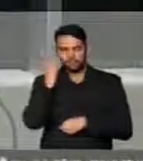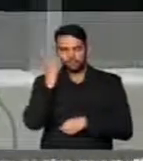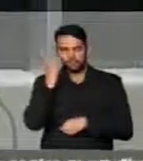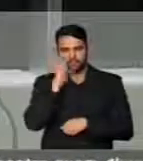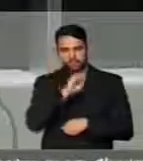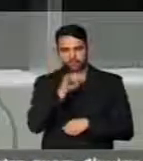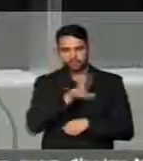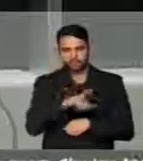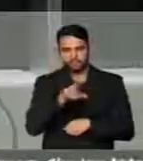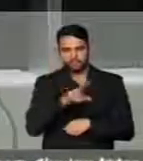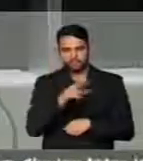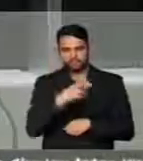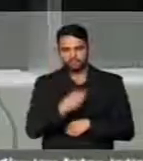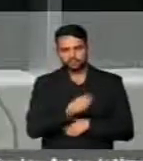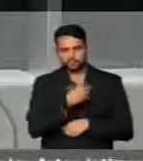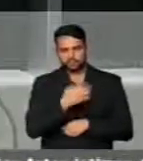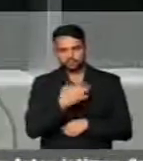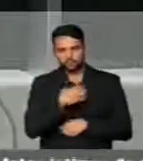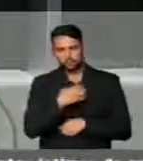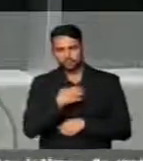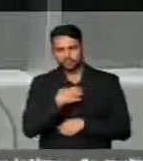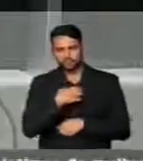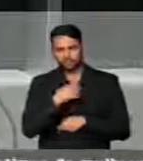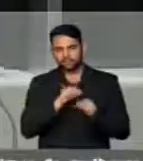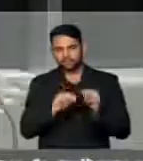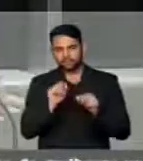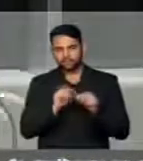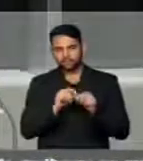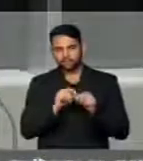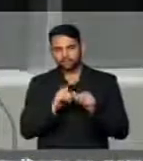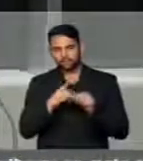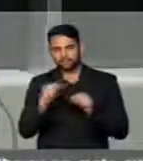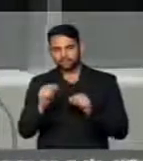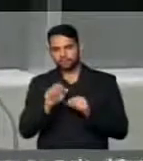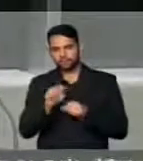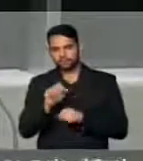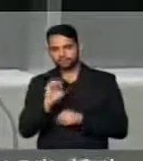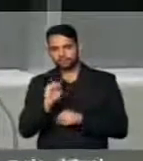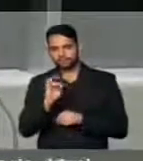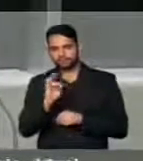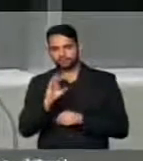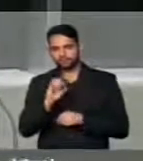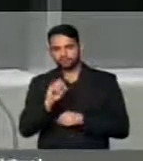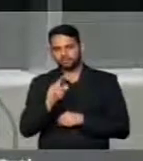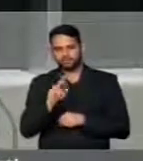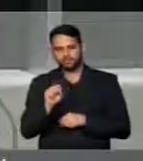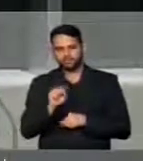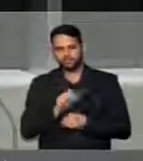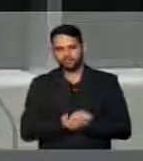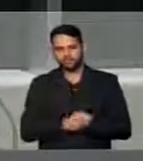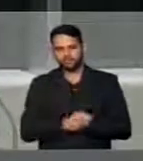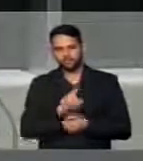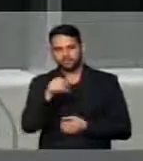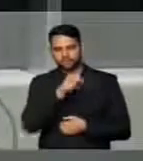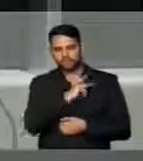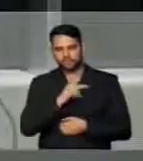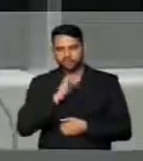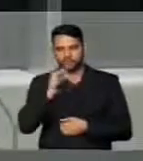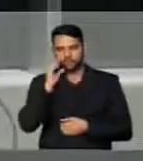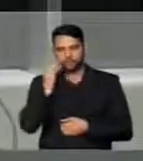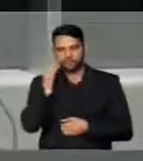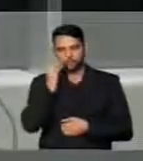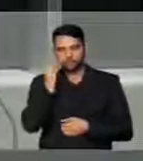se utilizou do subterfúgio da escapatória do habeas corpus. O ex-presidente Lula, que